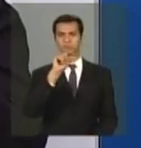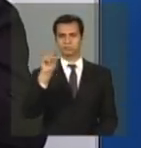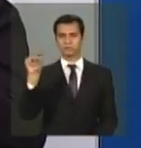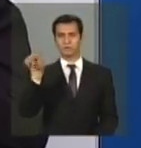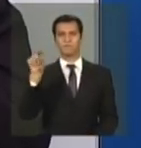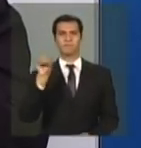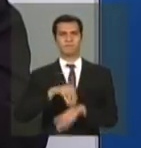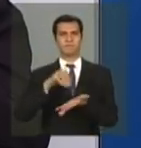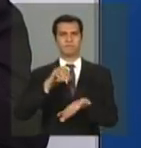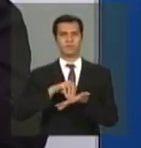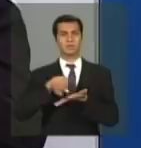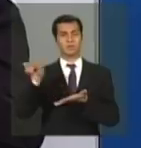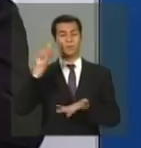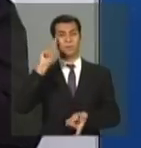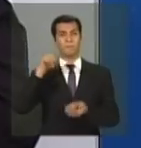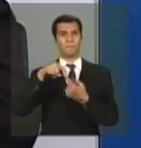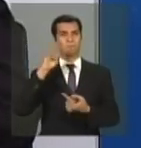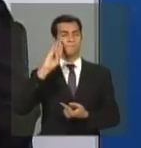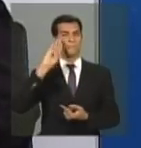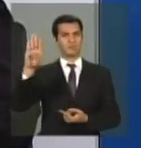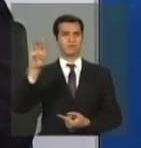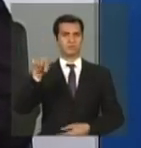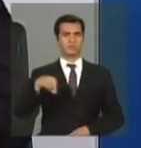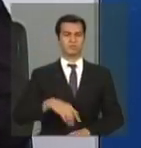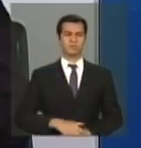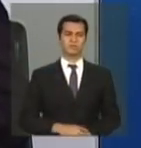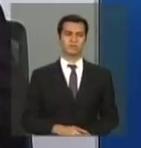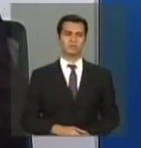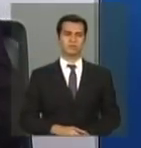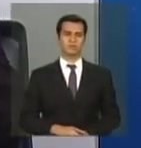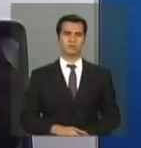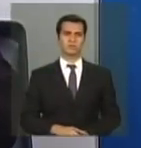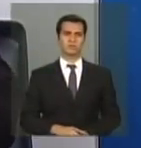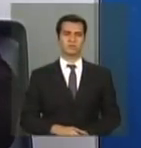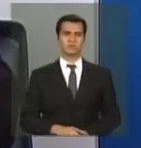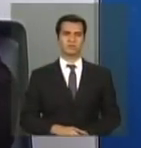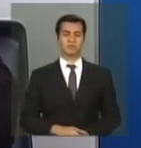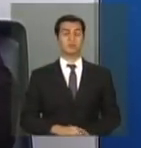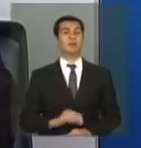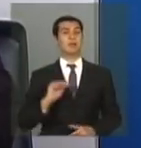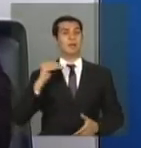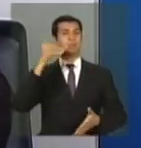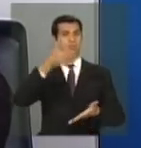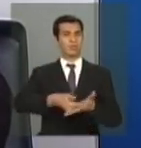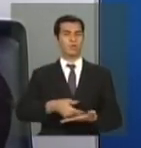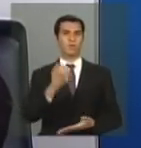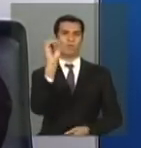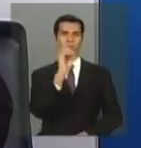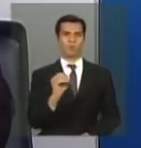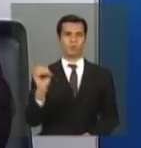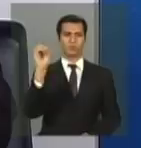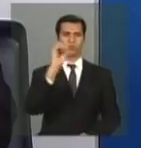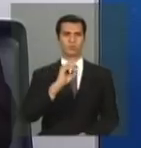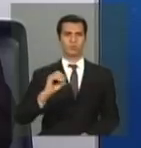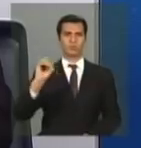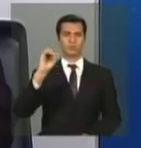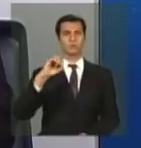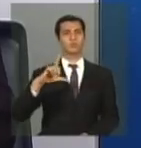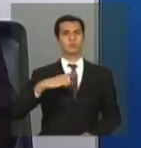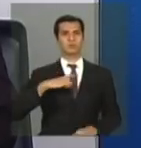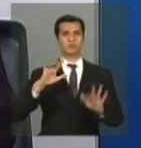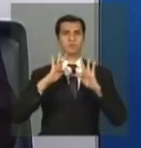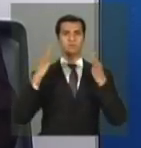localizados. O público-alvo. Porque... Olha, chegar em outubro e a gente vê que